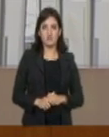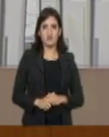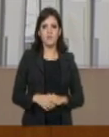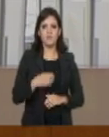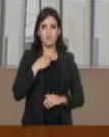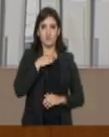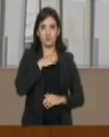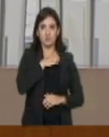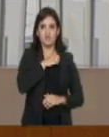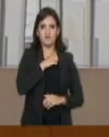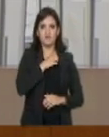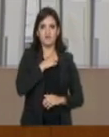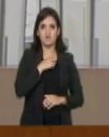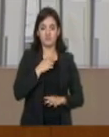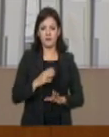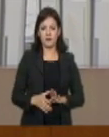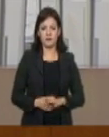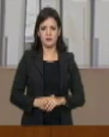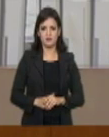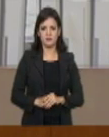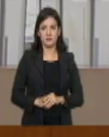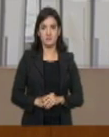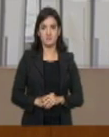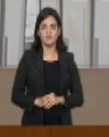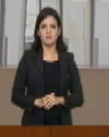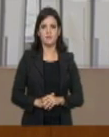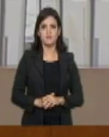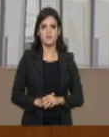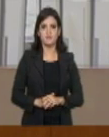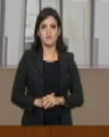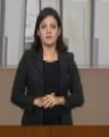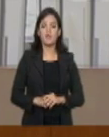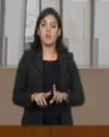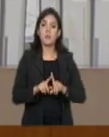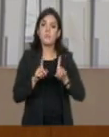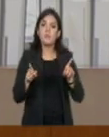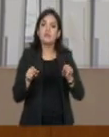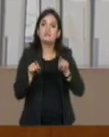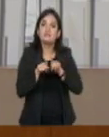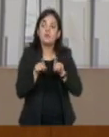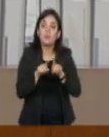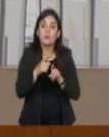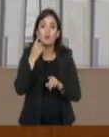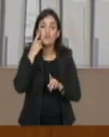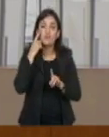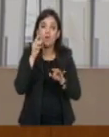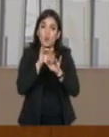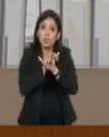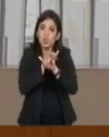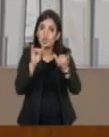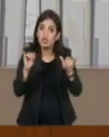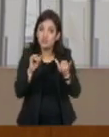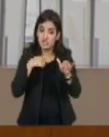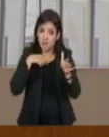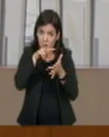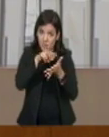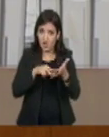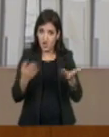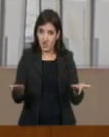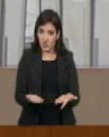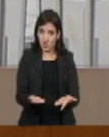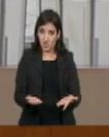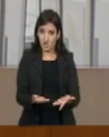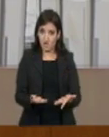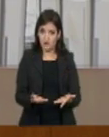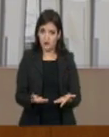vai. Ainda nos deparamos com notícias como a que vou ler agora. Eu vou Quem vota